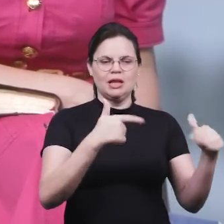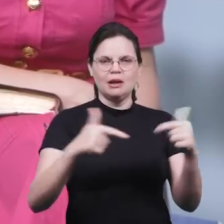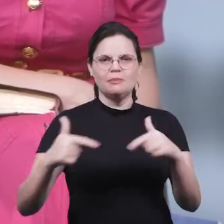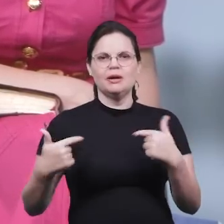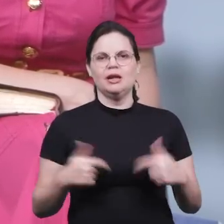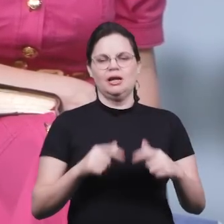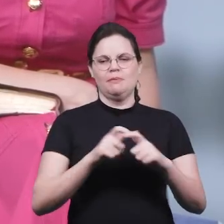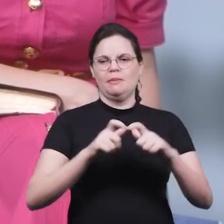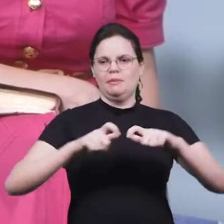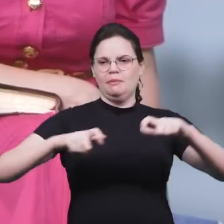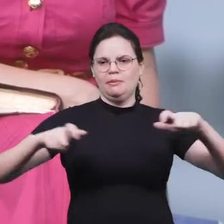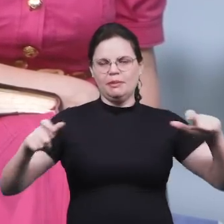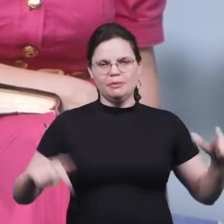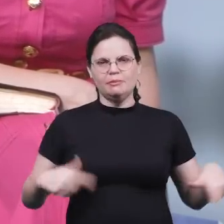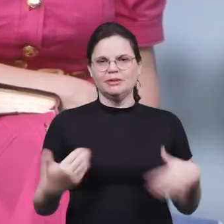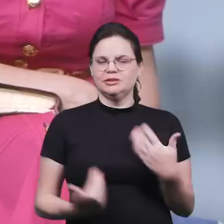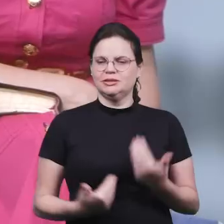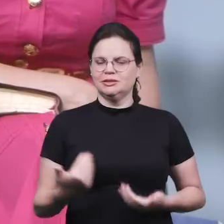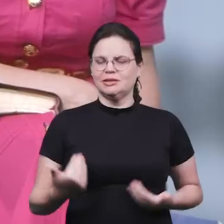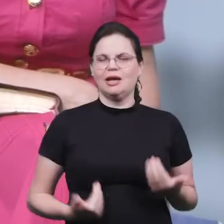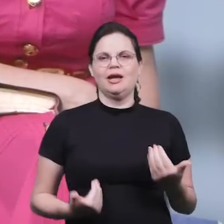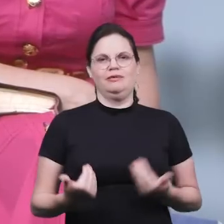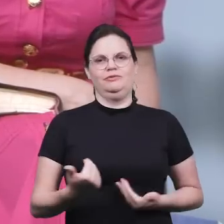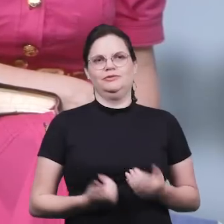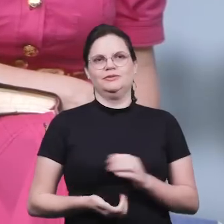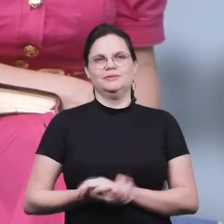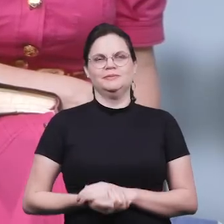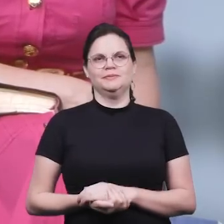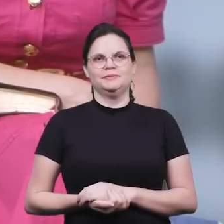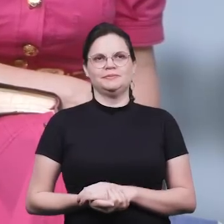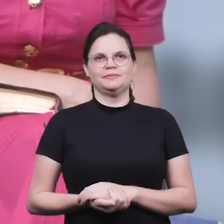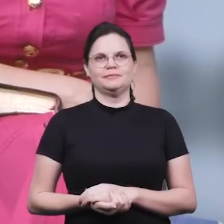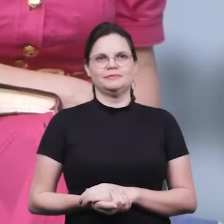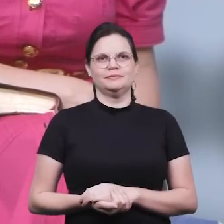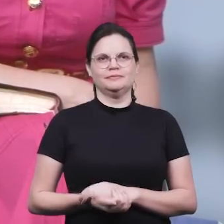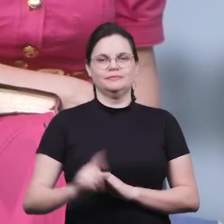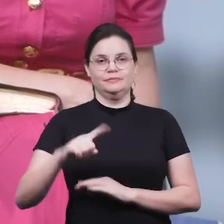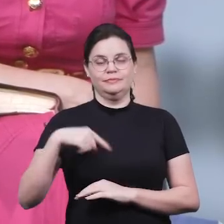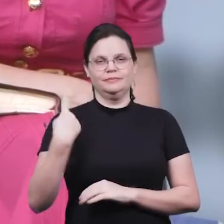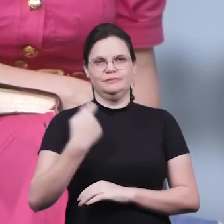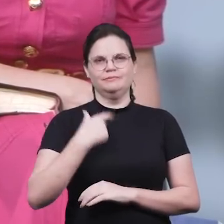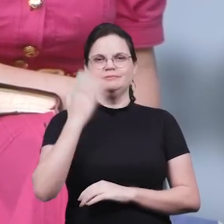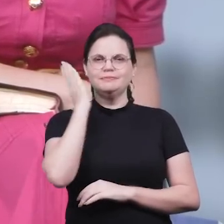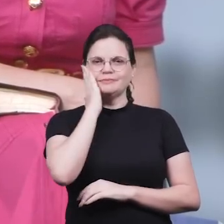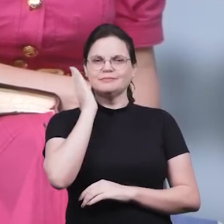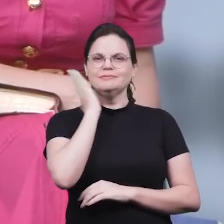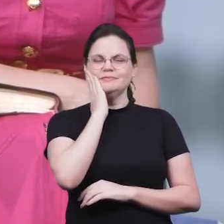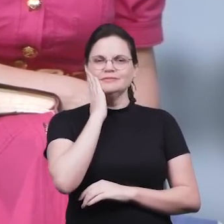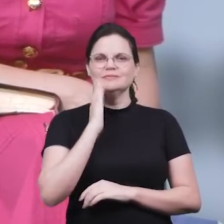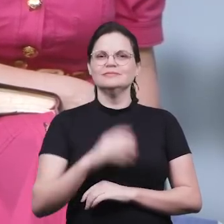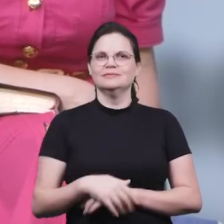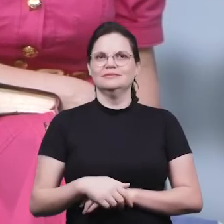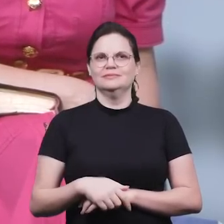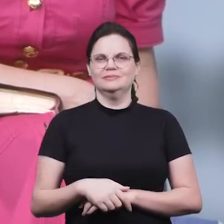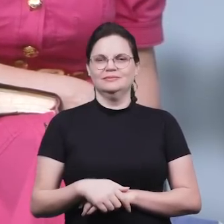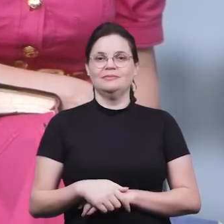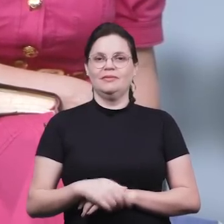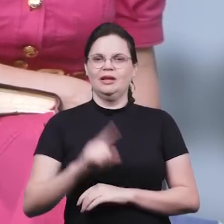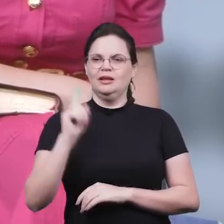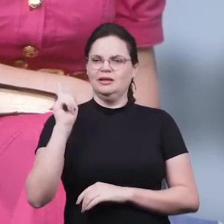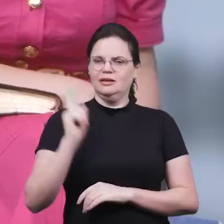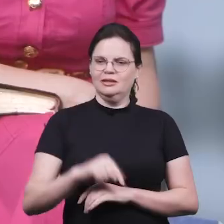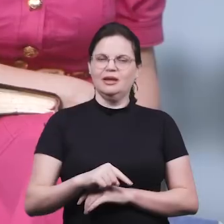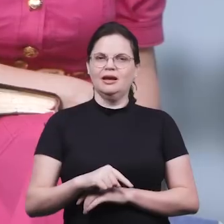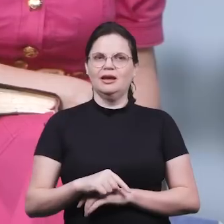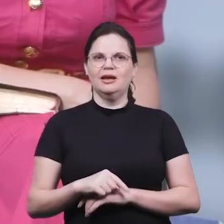amplie o número de igrejas e de salvos neste tempo. Nós sabemos que esse é um investimento para